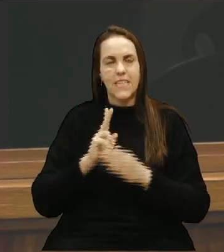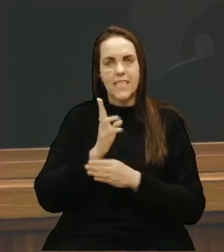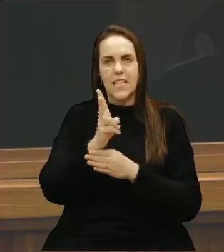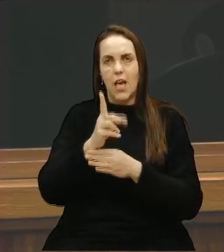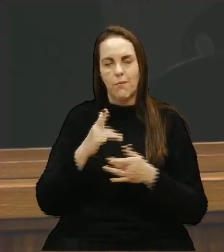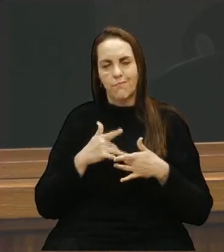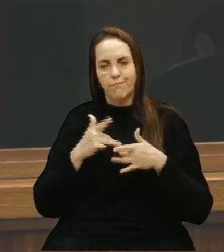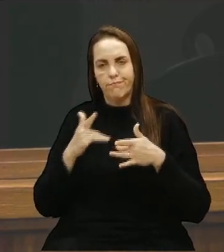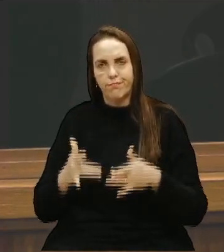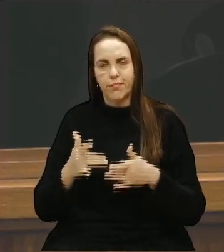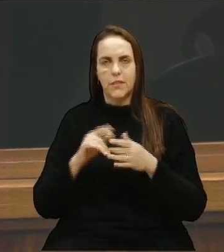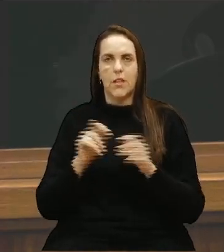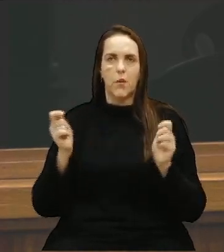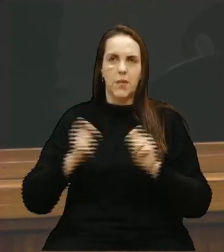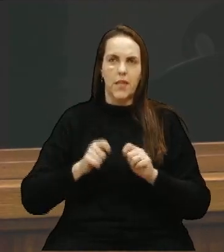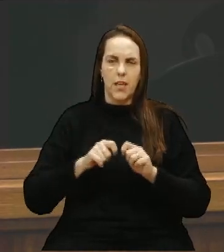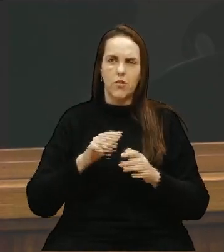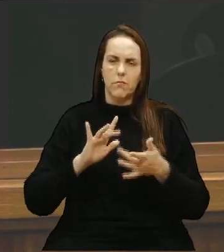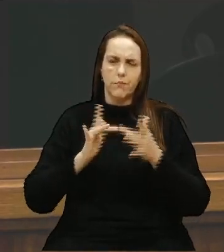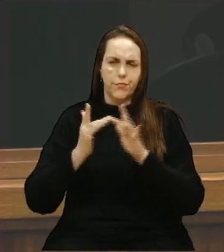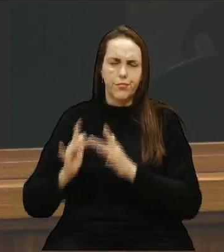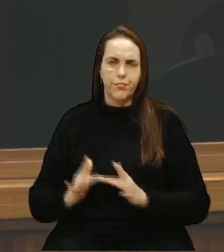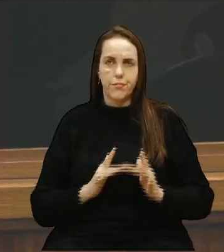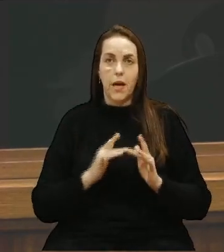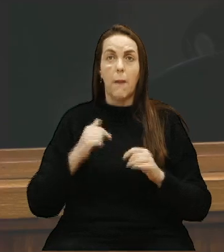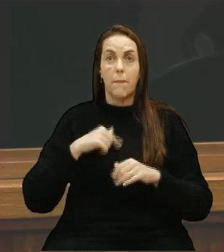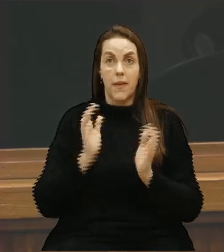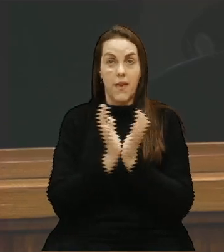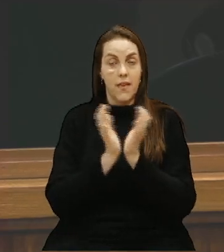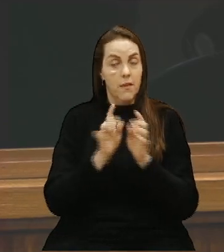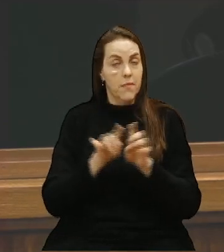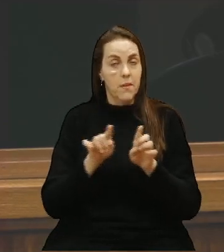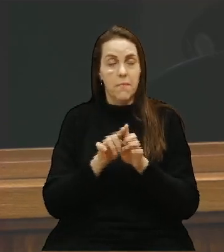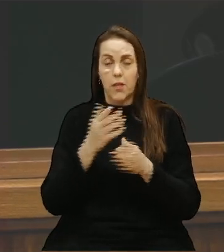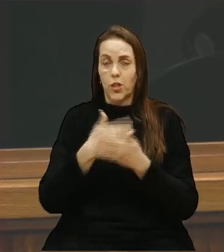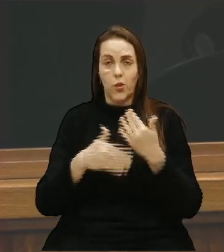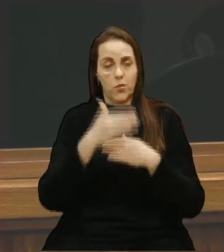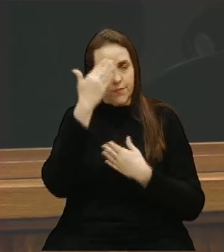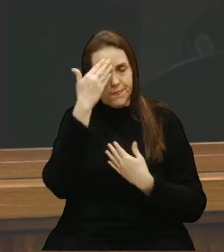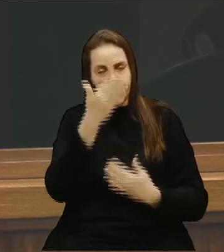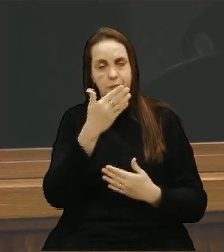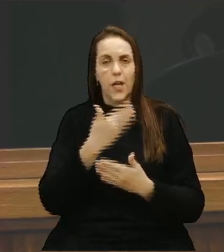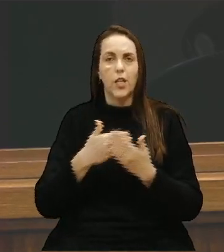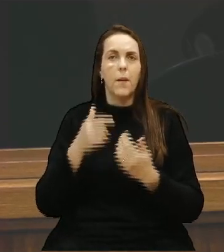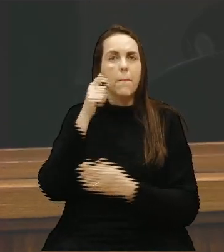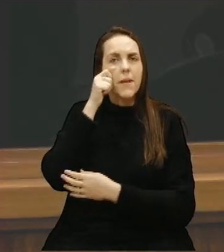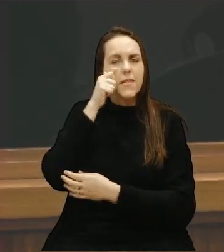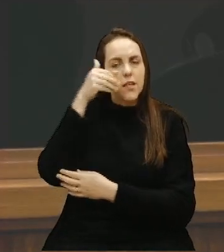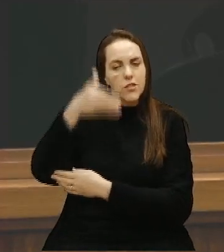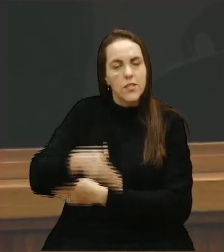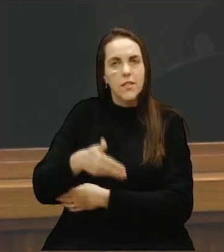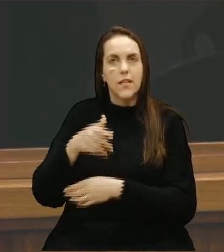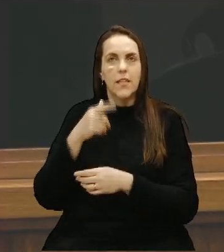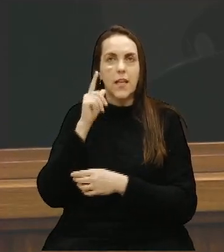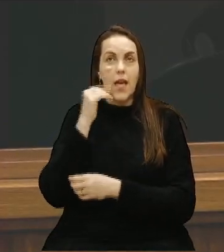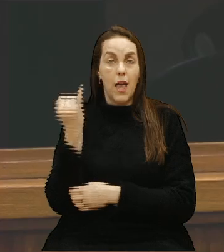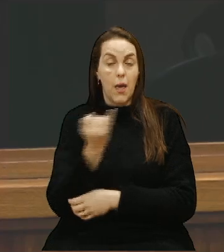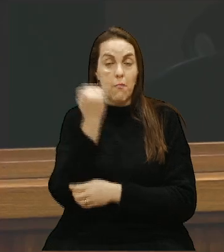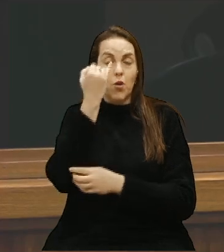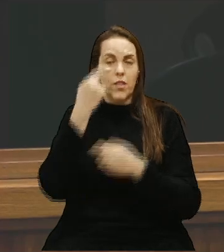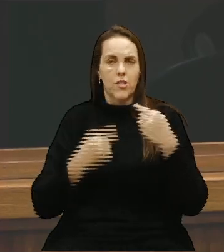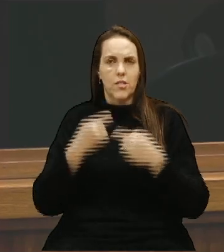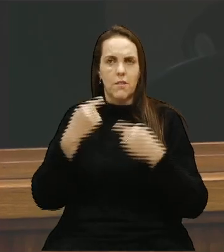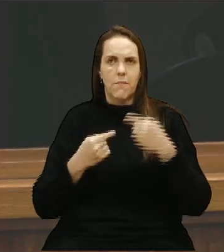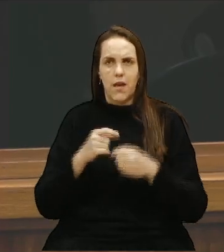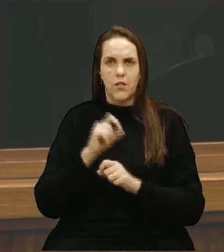é muito competente nas suas articulações, a minha equipe também, enfim, a todos que estiveram presentes aqui, onde nós podemos ter um importante debate